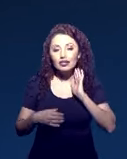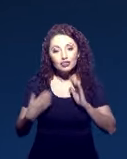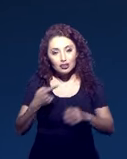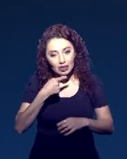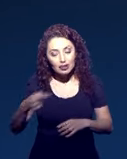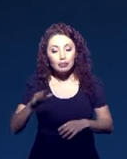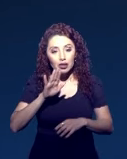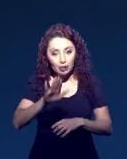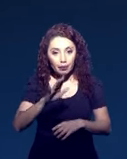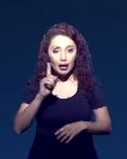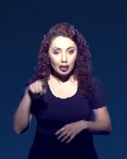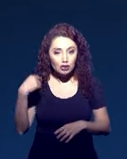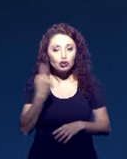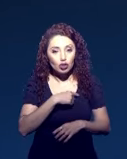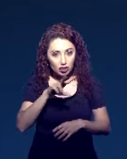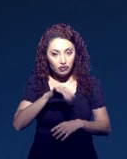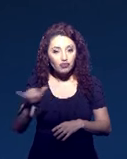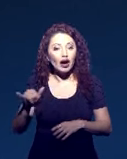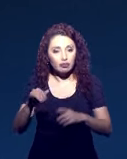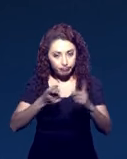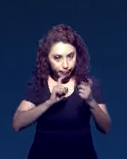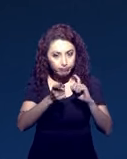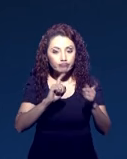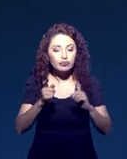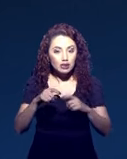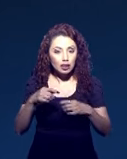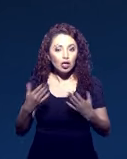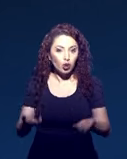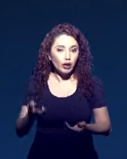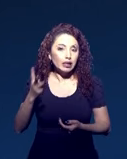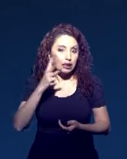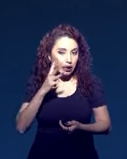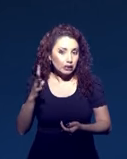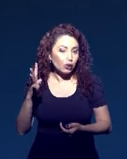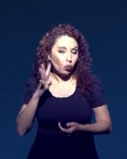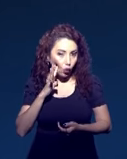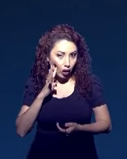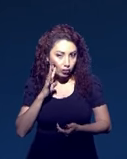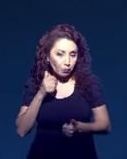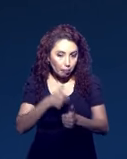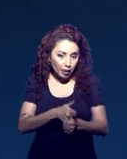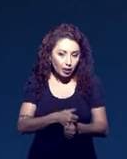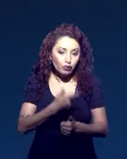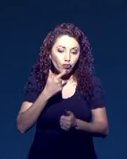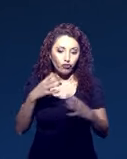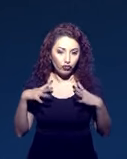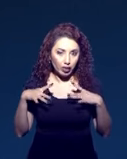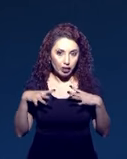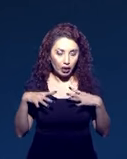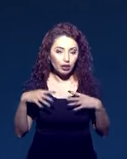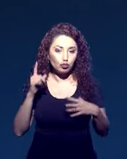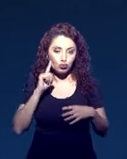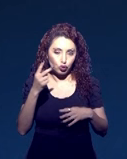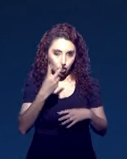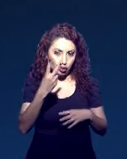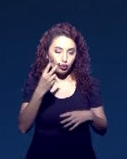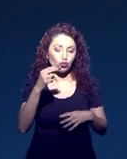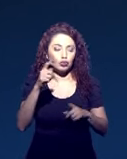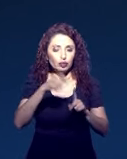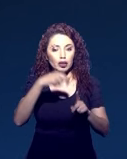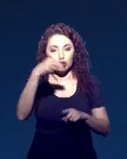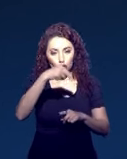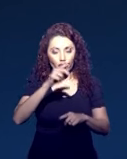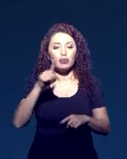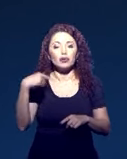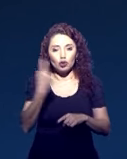Deixaremos de fazer fazer as sessões assim como fizemos sessões na terça e quarta véspera do feriado eh de 2 de novembro Faremos